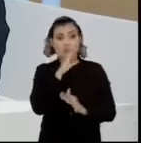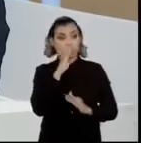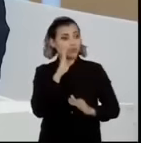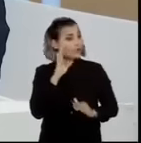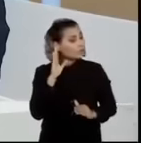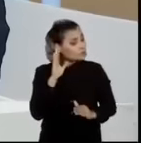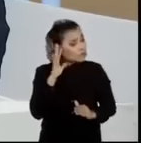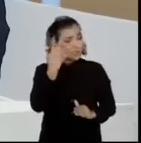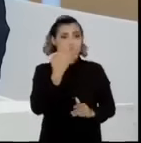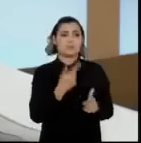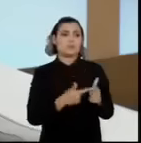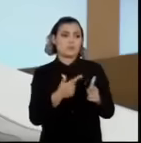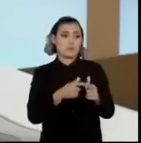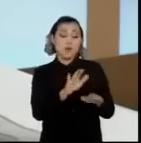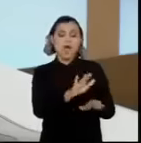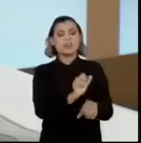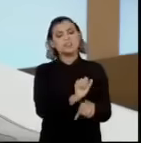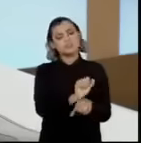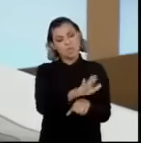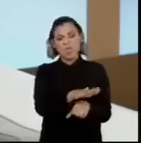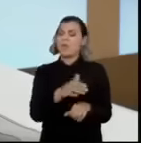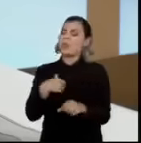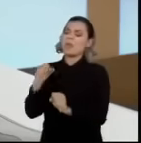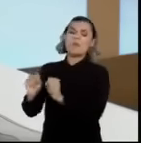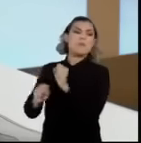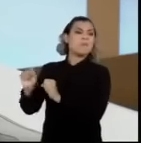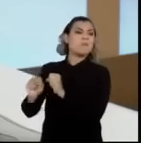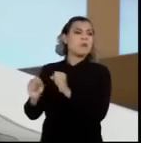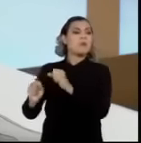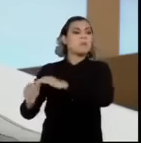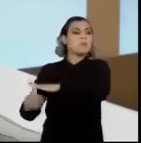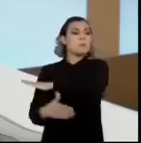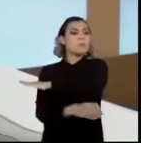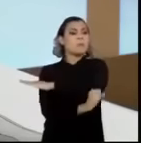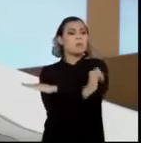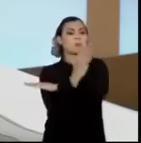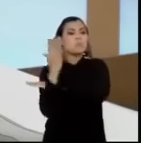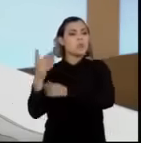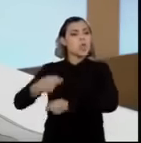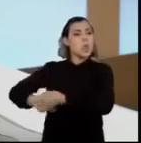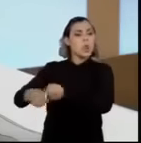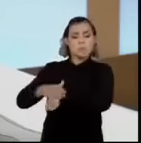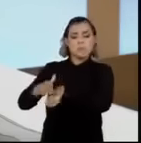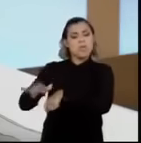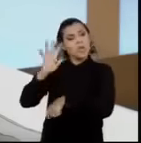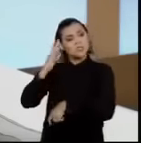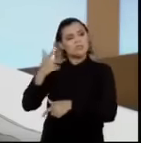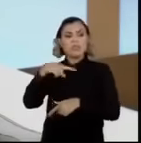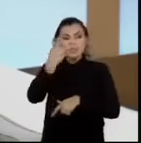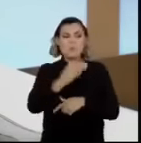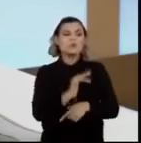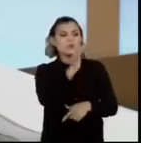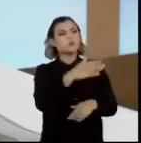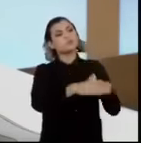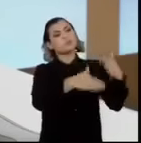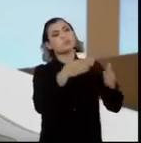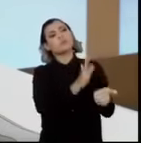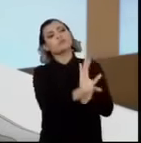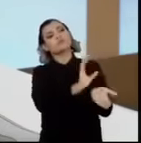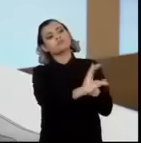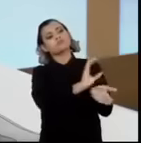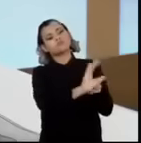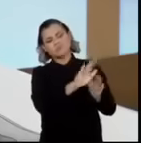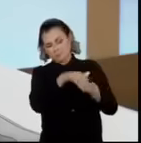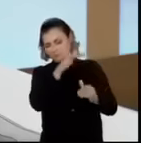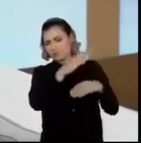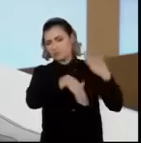não podemos dizer, olha, vocês aguardem a indústria da bioeconomia ficar pronta, daqui a 5 anos a gente começa a agregar vocês no desenvolvimento, no mercado de